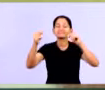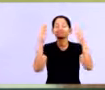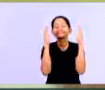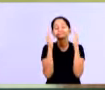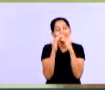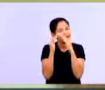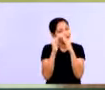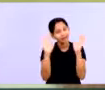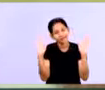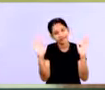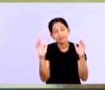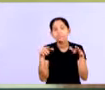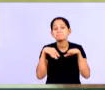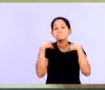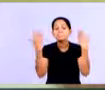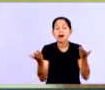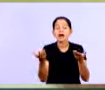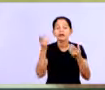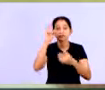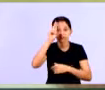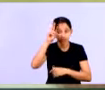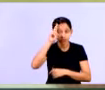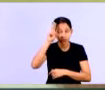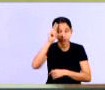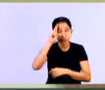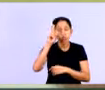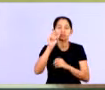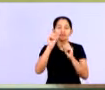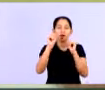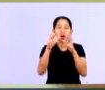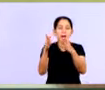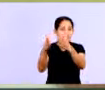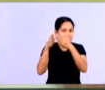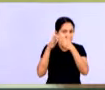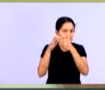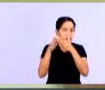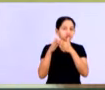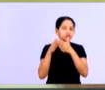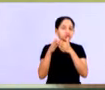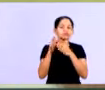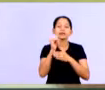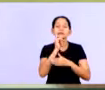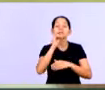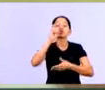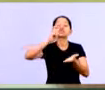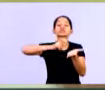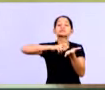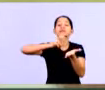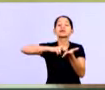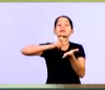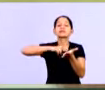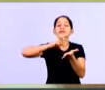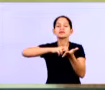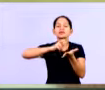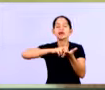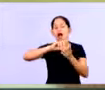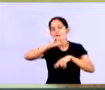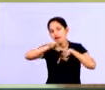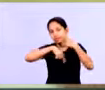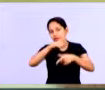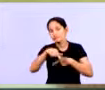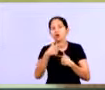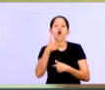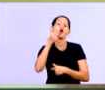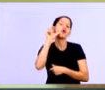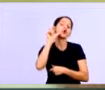manhã à tarde. Mas segunda-feira a gente vai solicitar, então, que seja aberto no primeiro momento da manhã o prazo para a atividade que encerrou